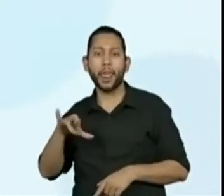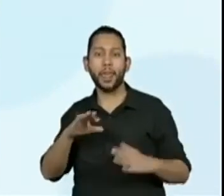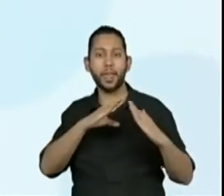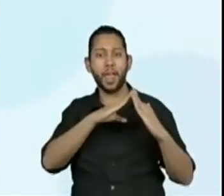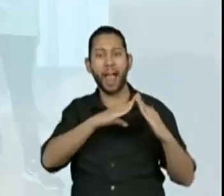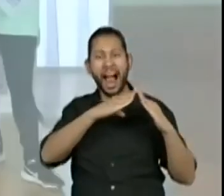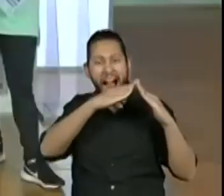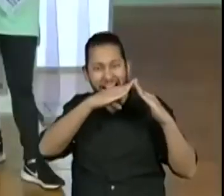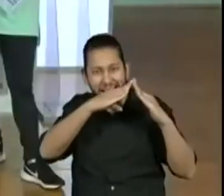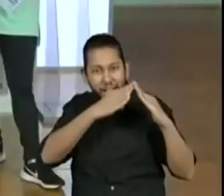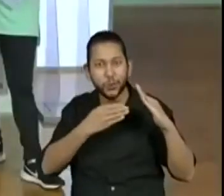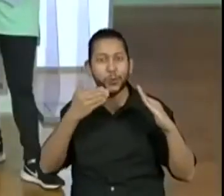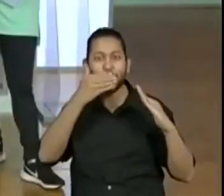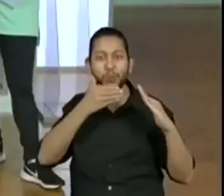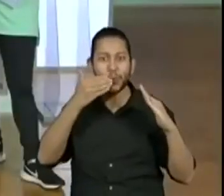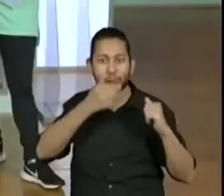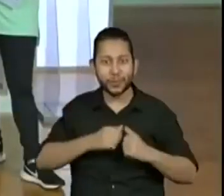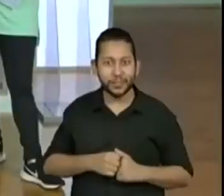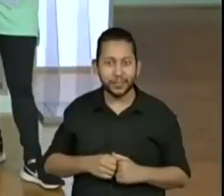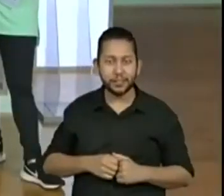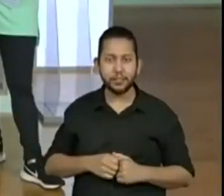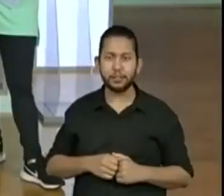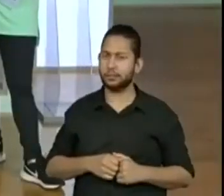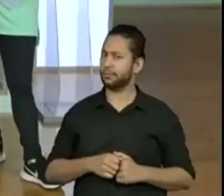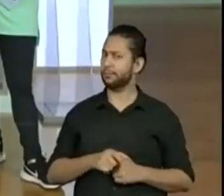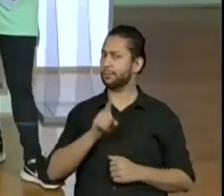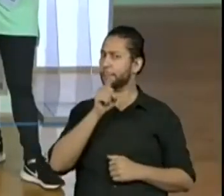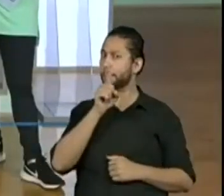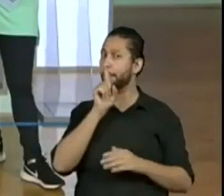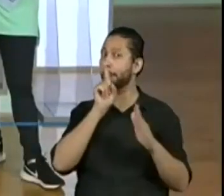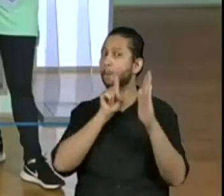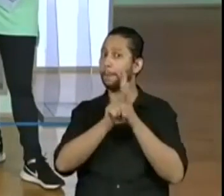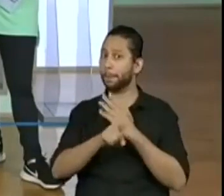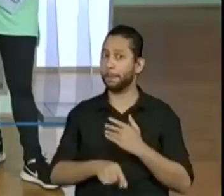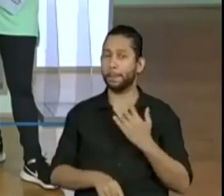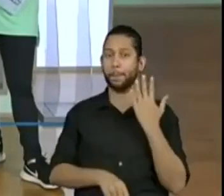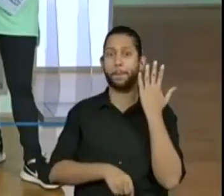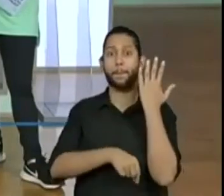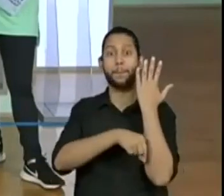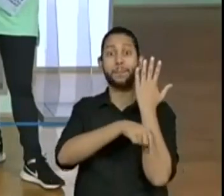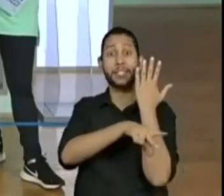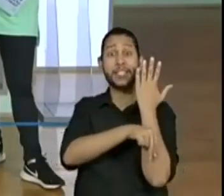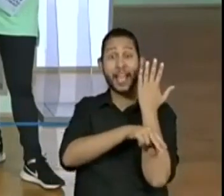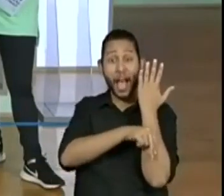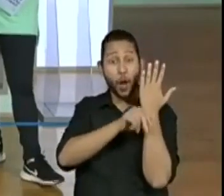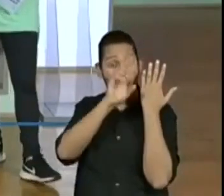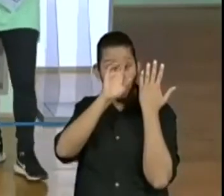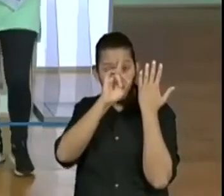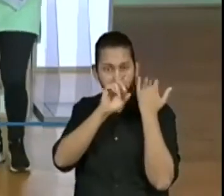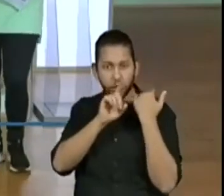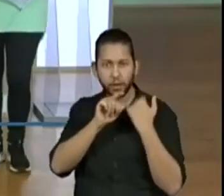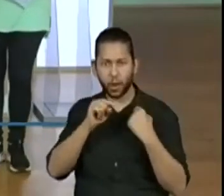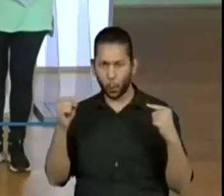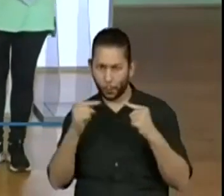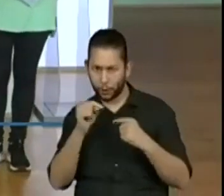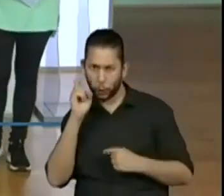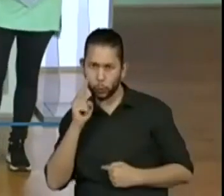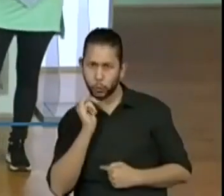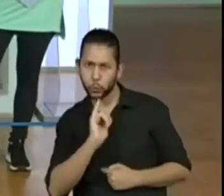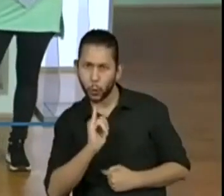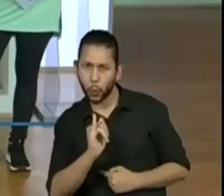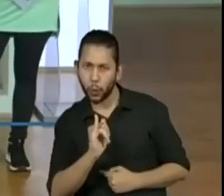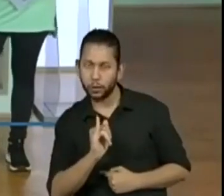Formiga. A Cigarra e a Formiga, será que é um conto? Eu conheço como uma fábula.